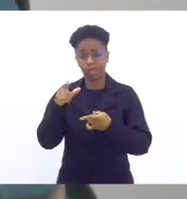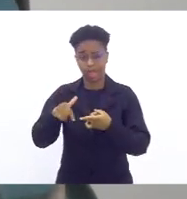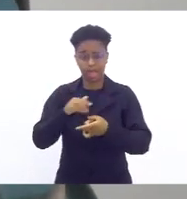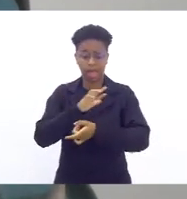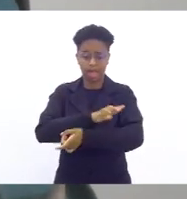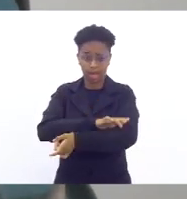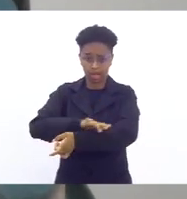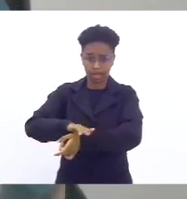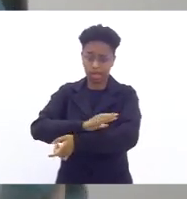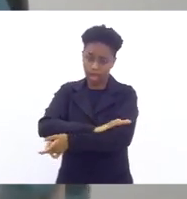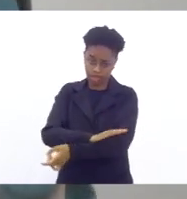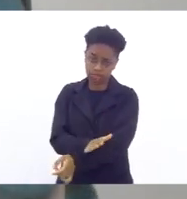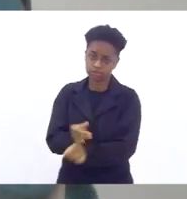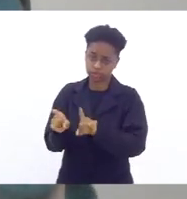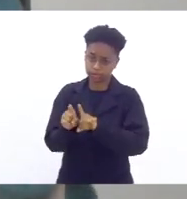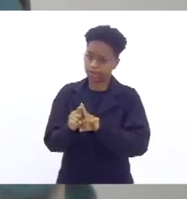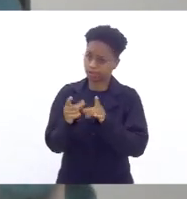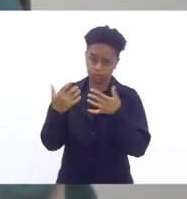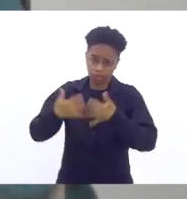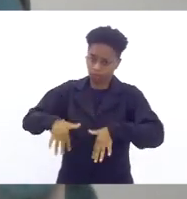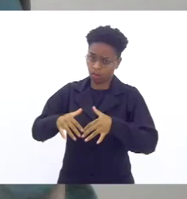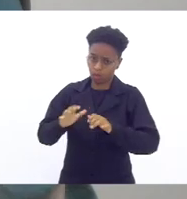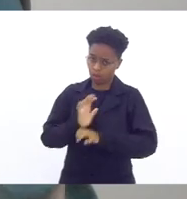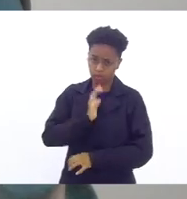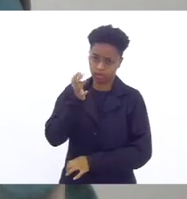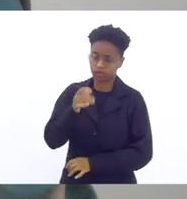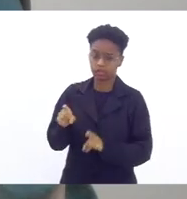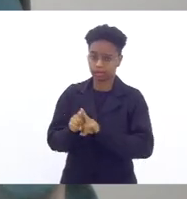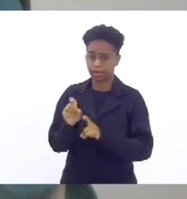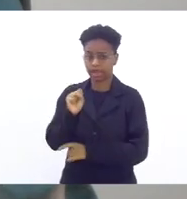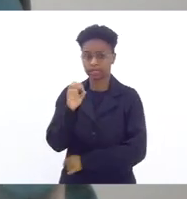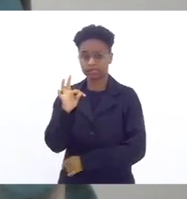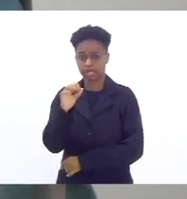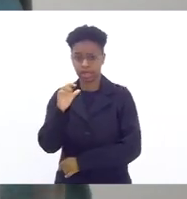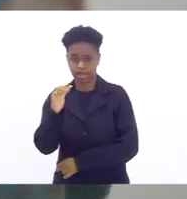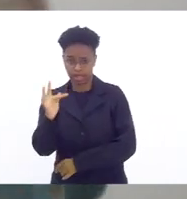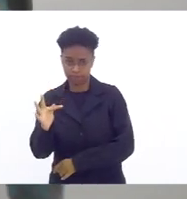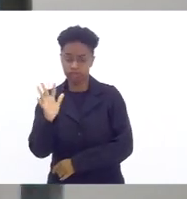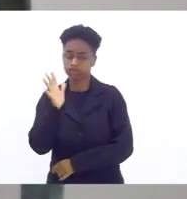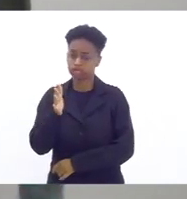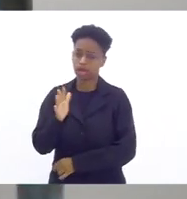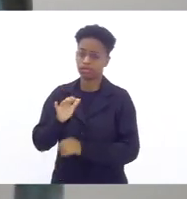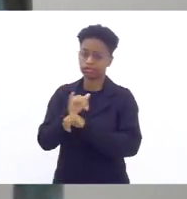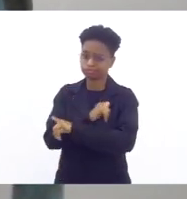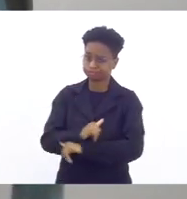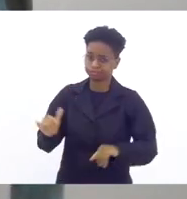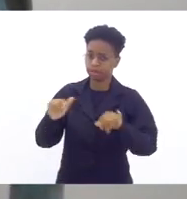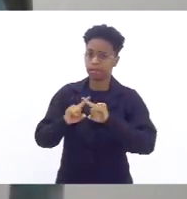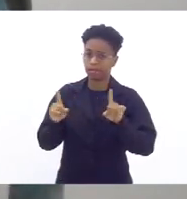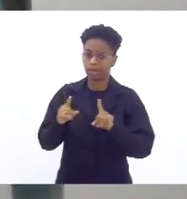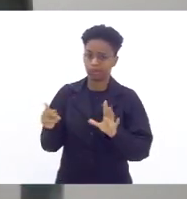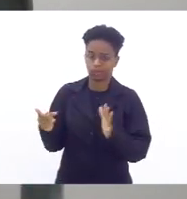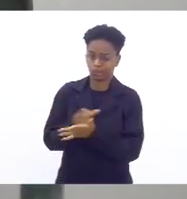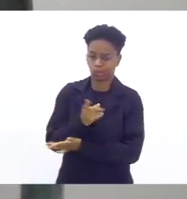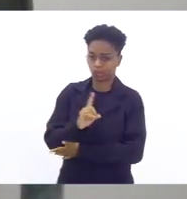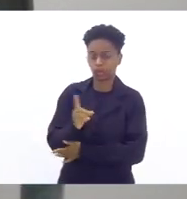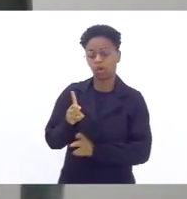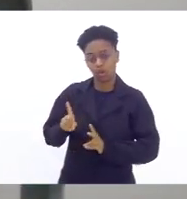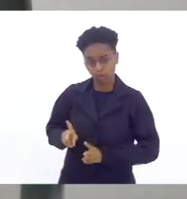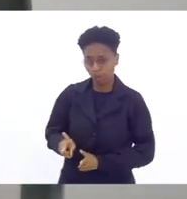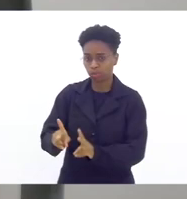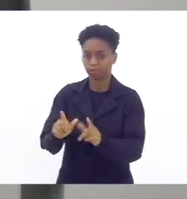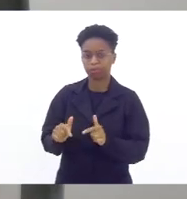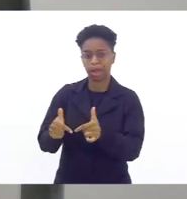o Supremo o Supremo já se manifestou em relação a isso mas não colou não continua